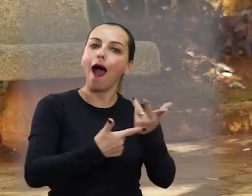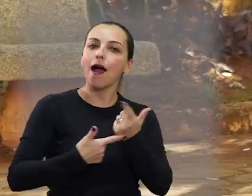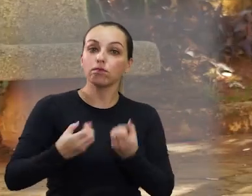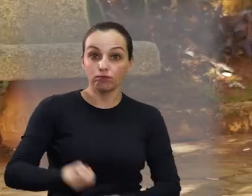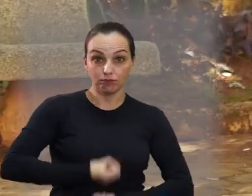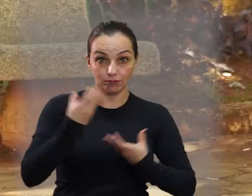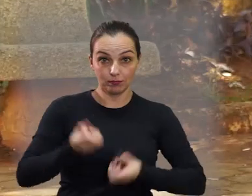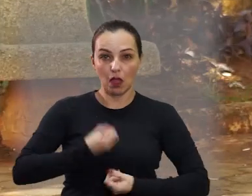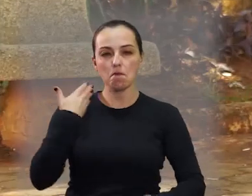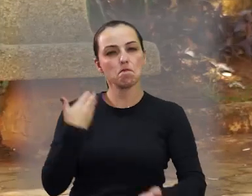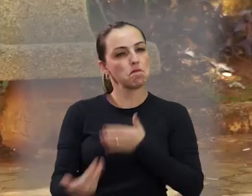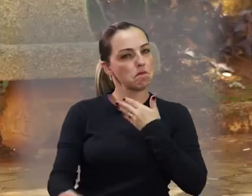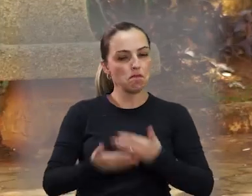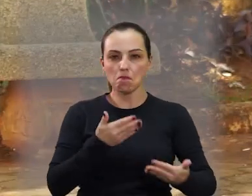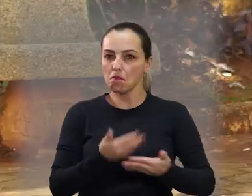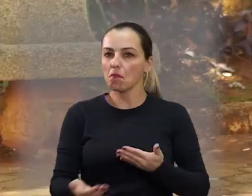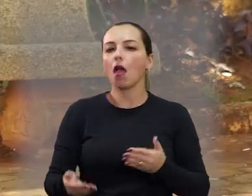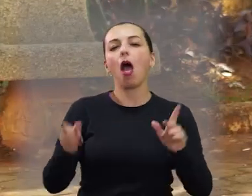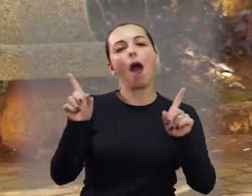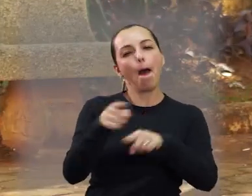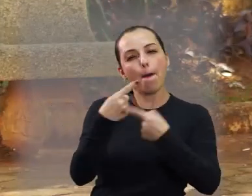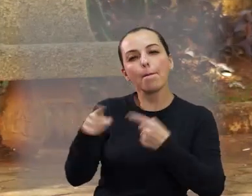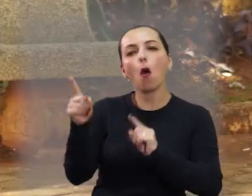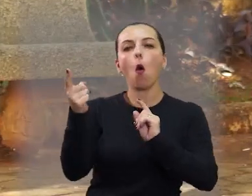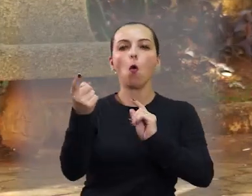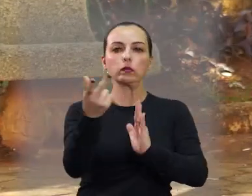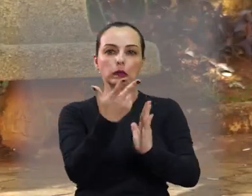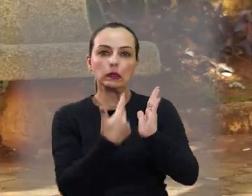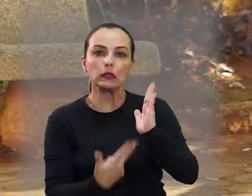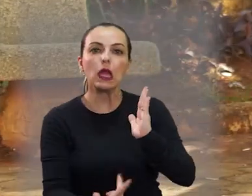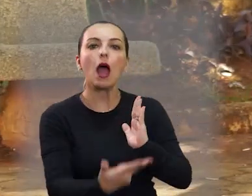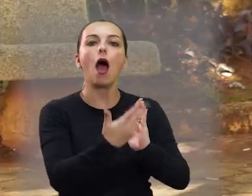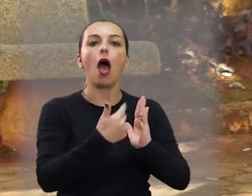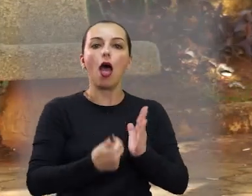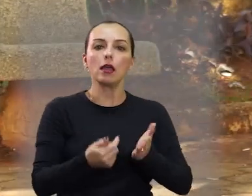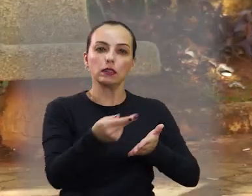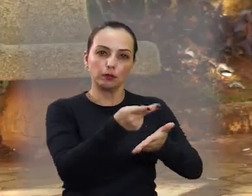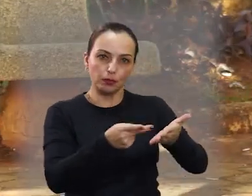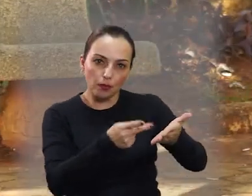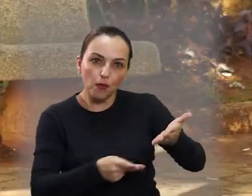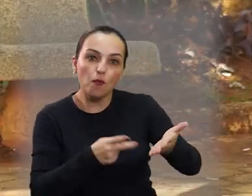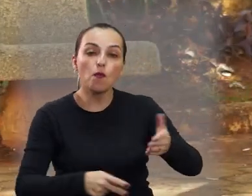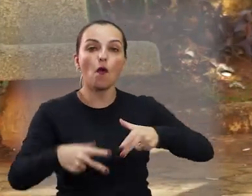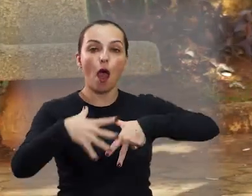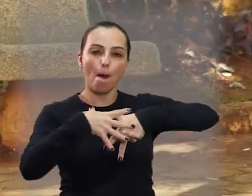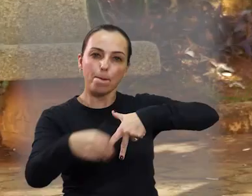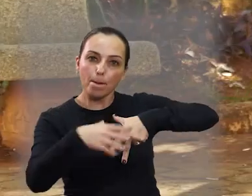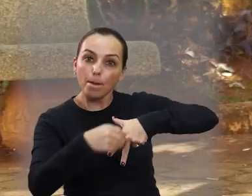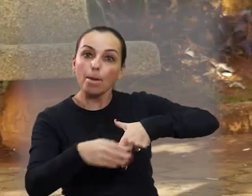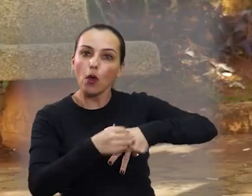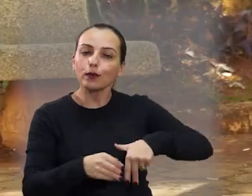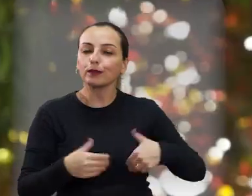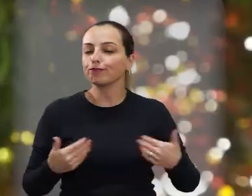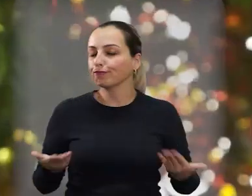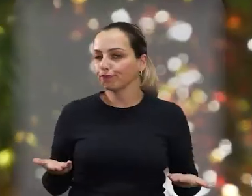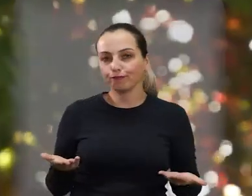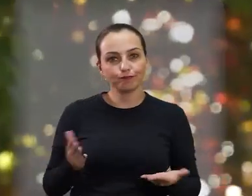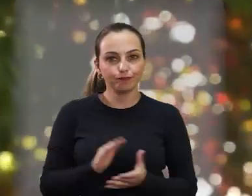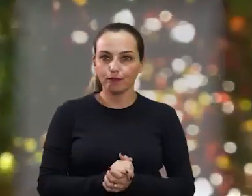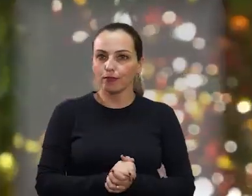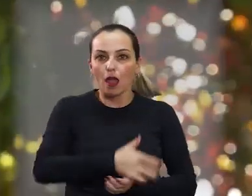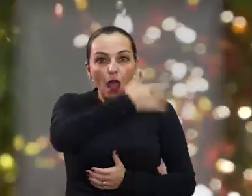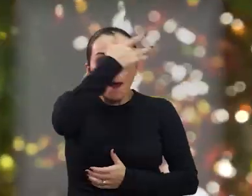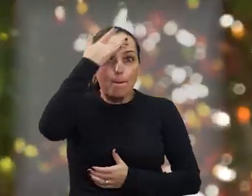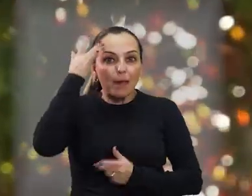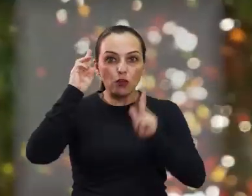nossa alma, seja ela em qualquer forma de expressão, na música, no desenho,